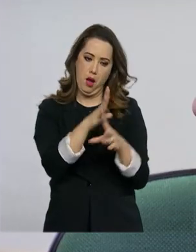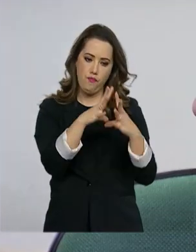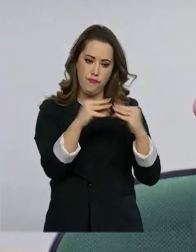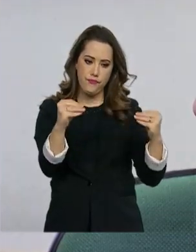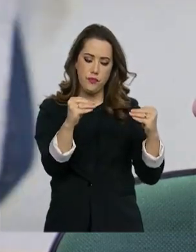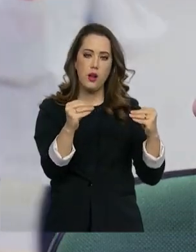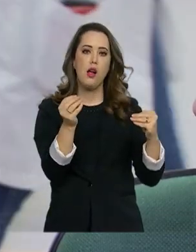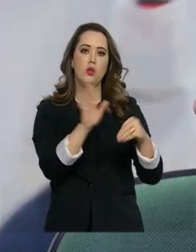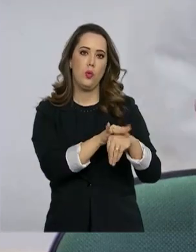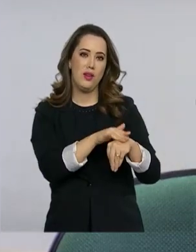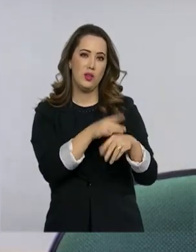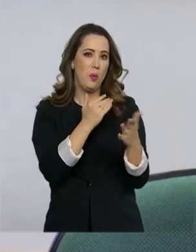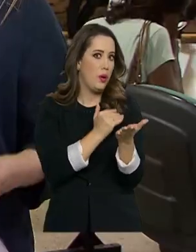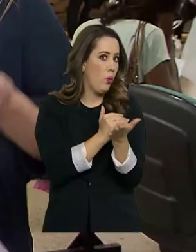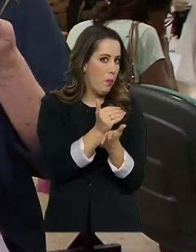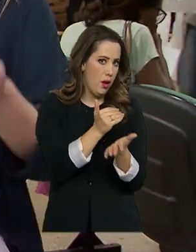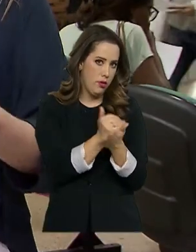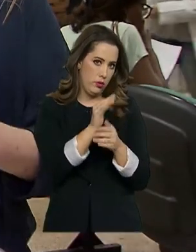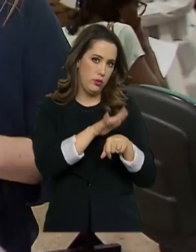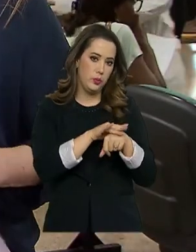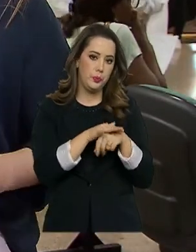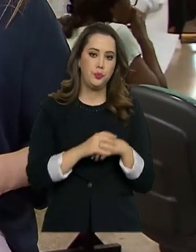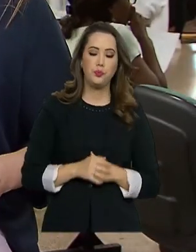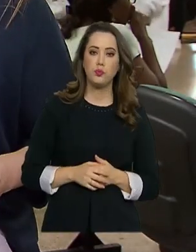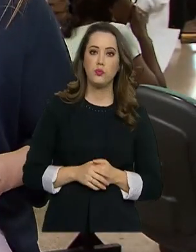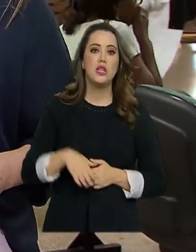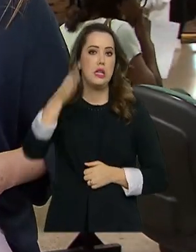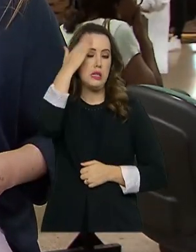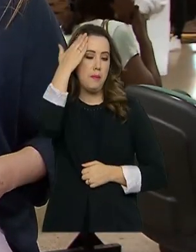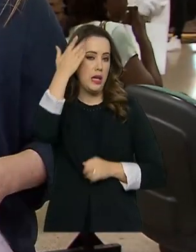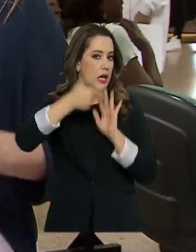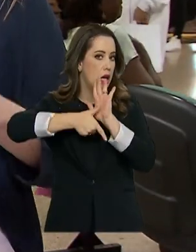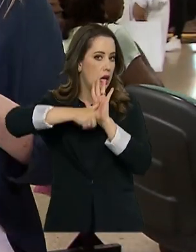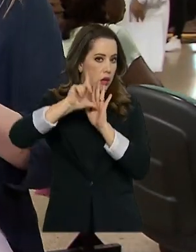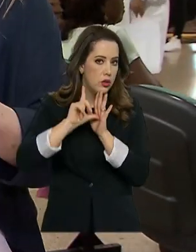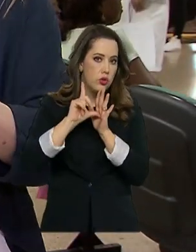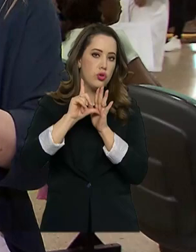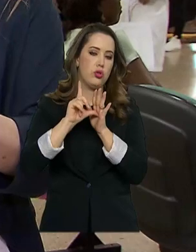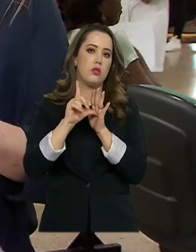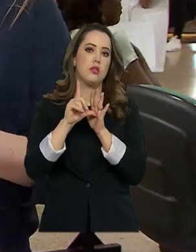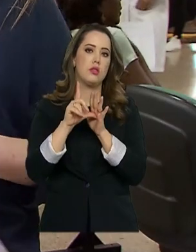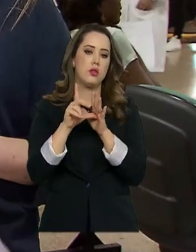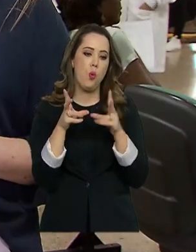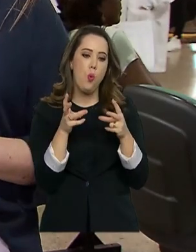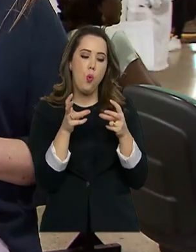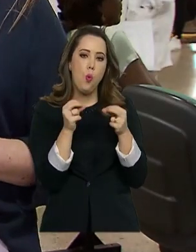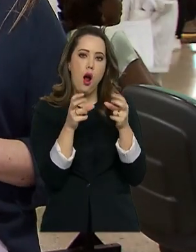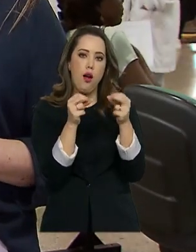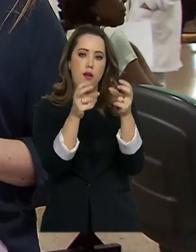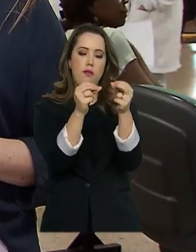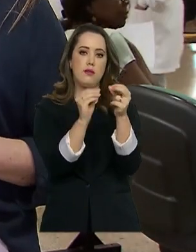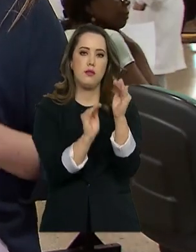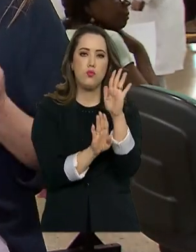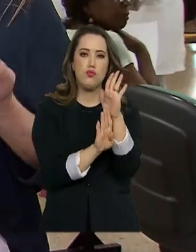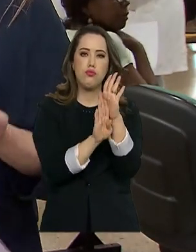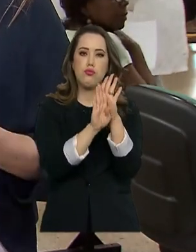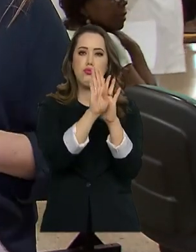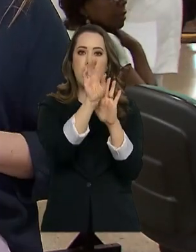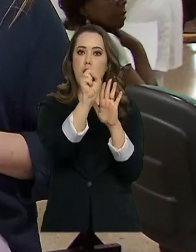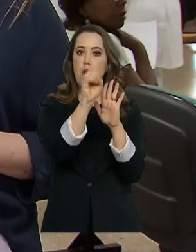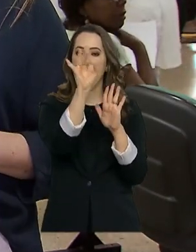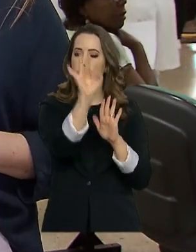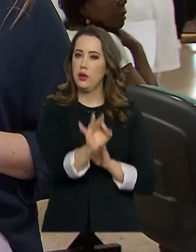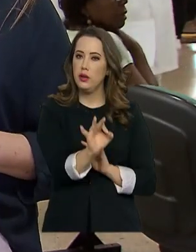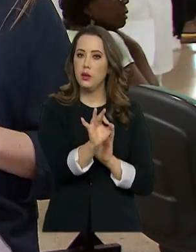como porque está no início não é o diagnóstico precoce do câncer aumenta em 80 por cento a possibilidade de cura e